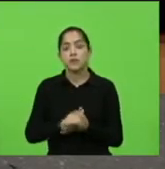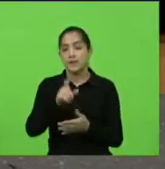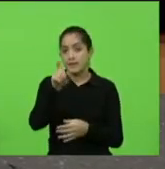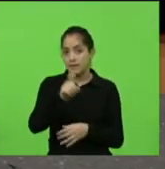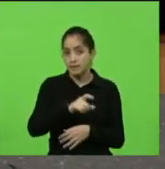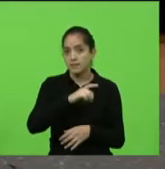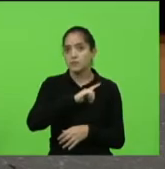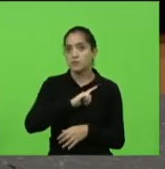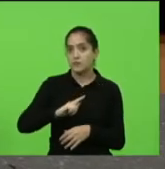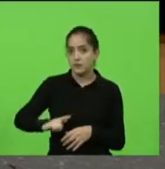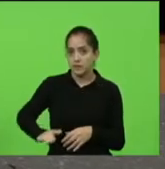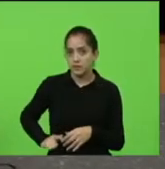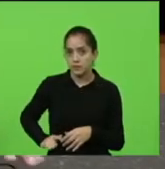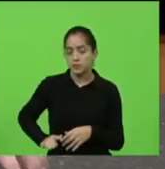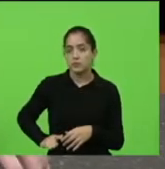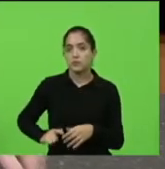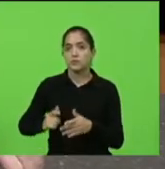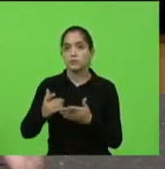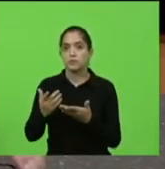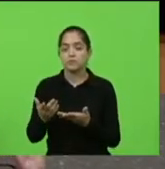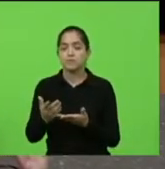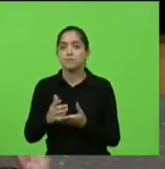ex-governador, nem por isso